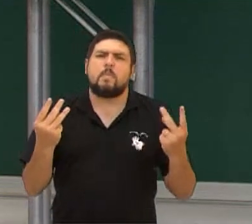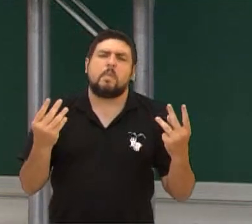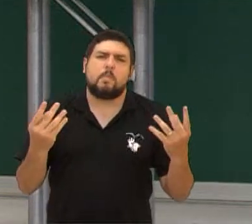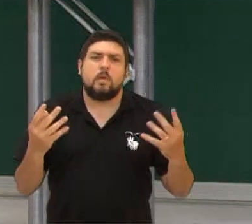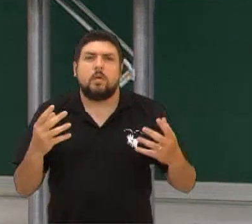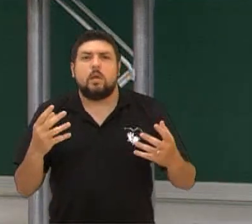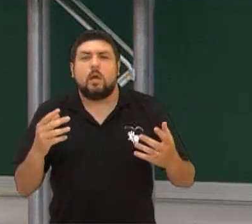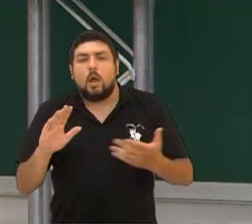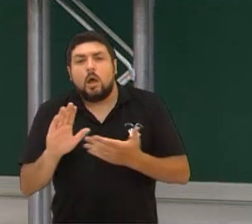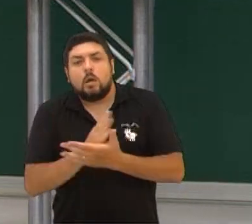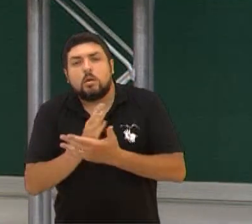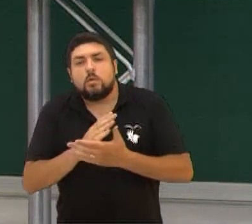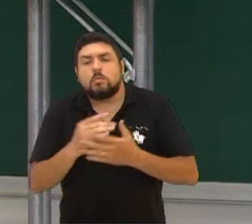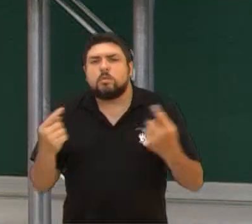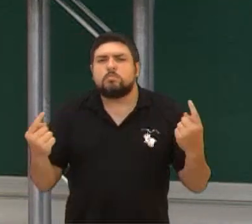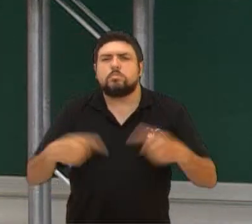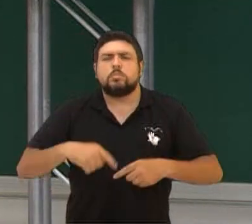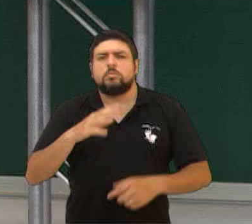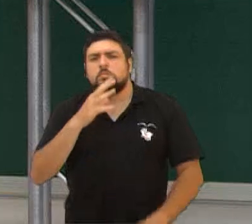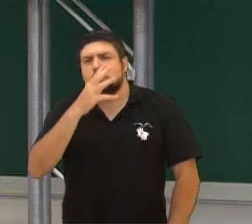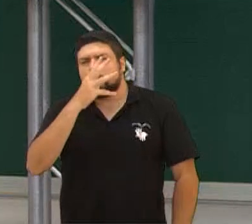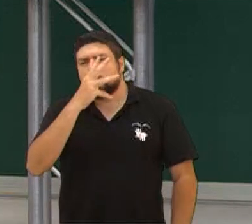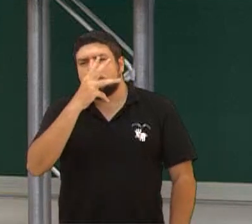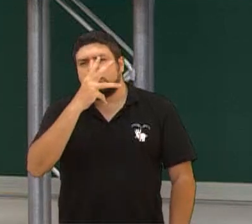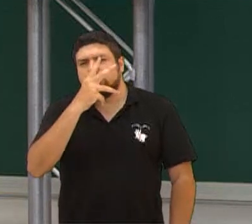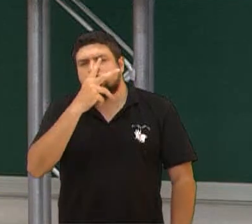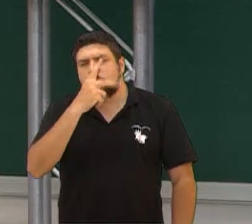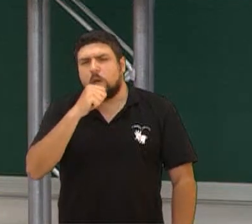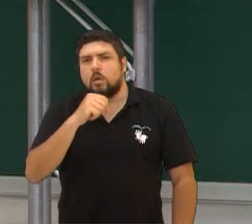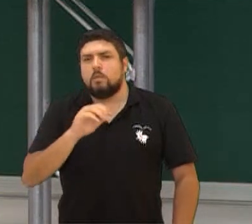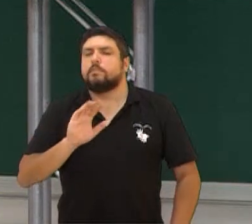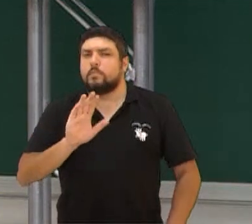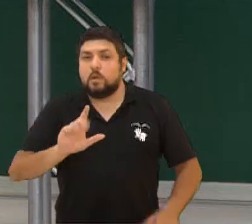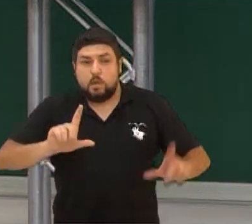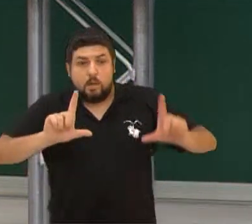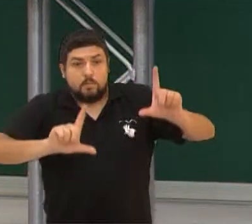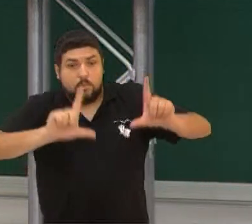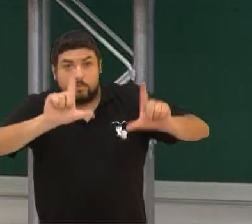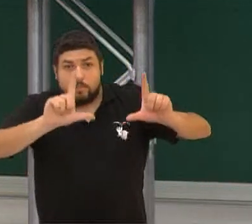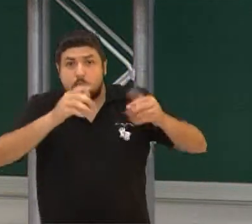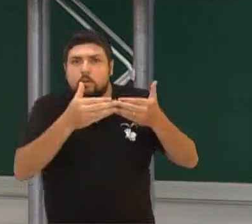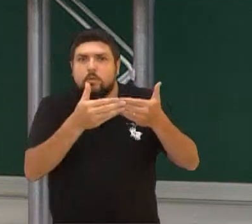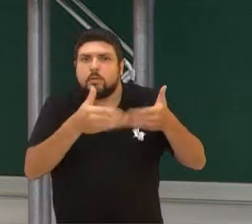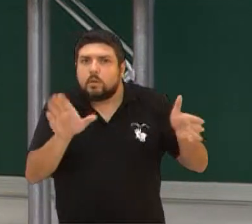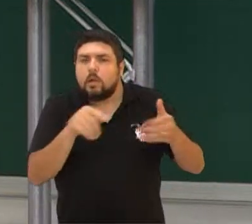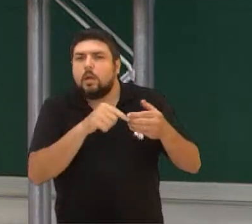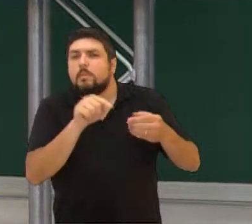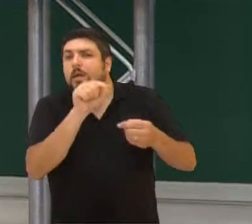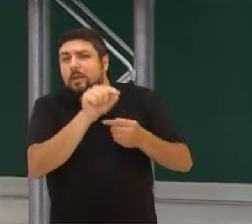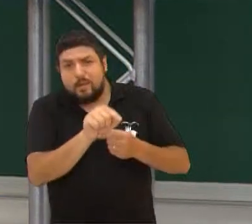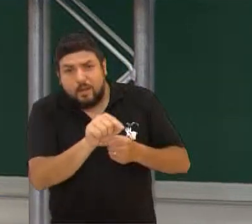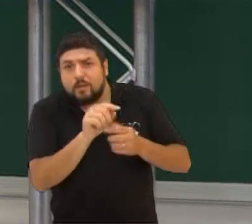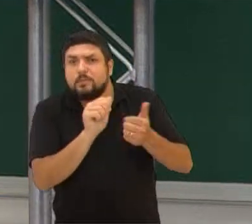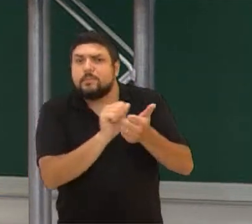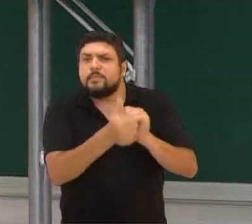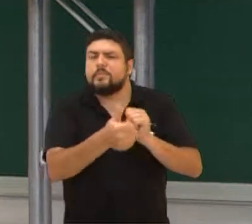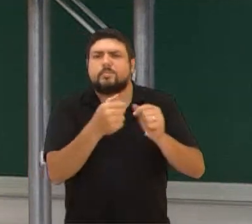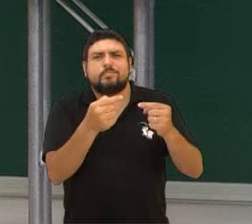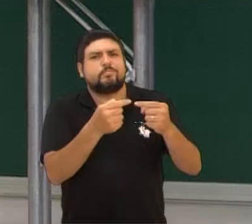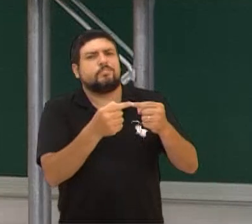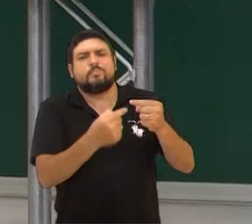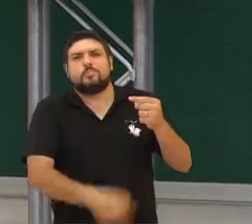partidas extremamente longas. Então, para a TV, principalmente para a TV aberta, é um esporte muito difícil de